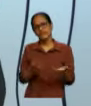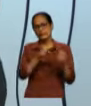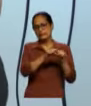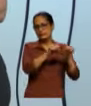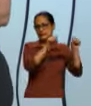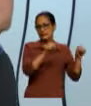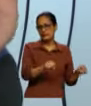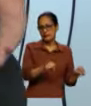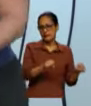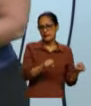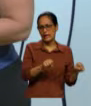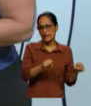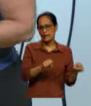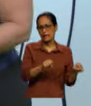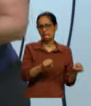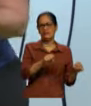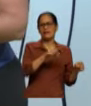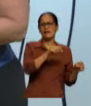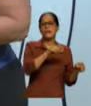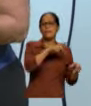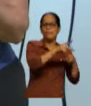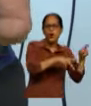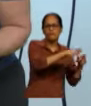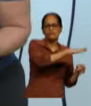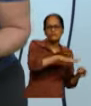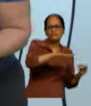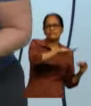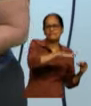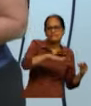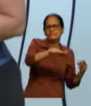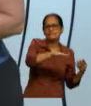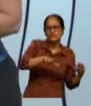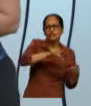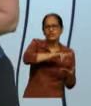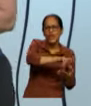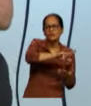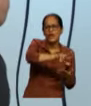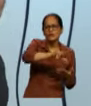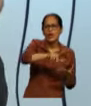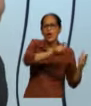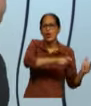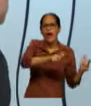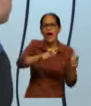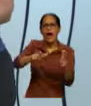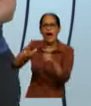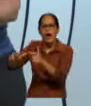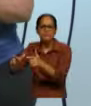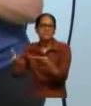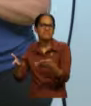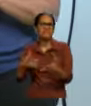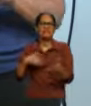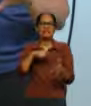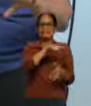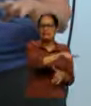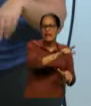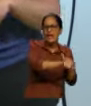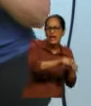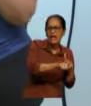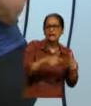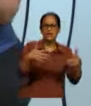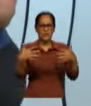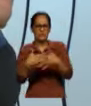o sistema egípcio, o babilônico, o maia na aula anterior, mais o romano, tem repetição de letra, tem uma confusão